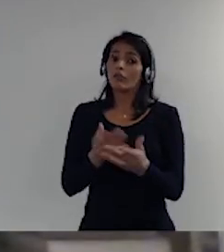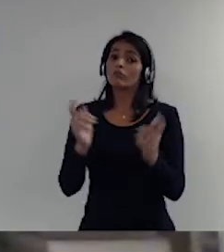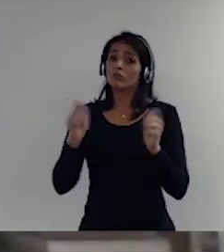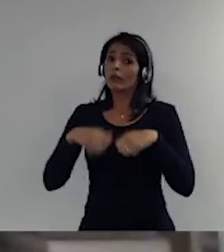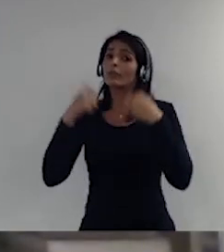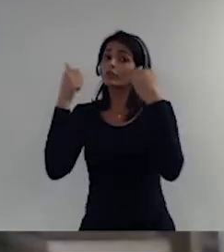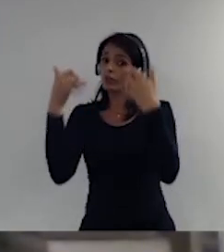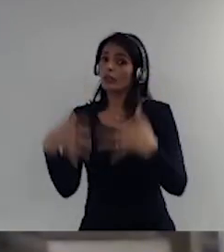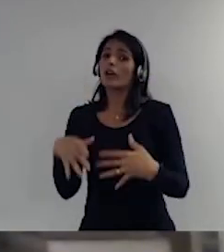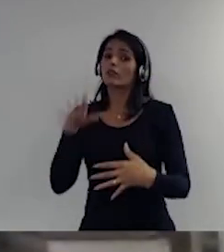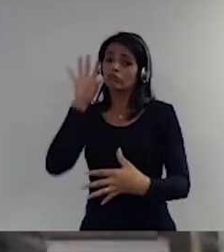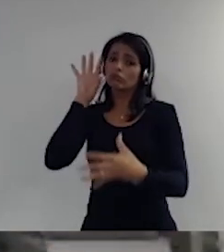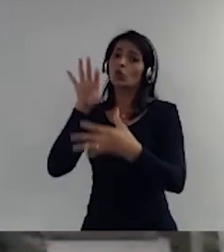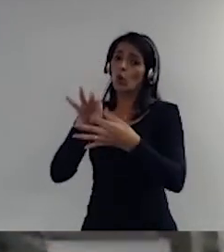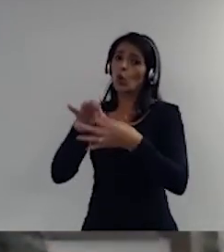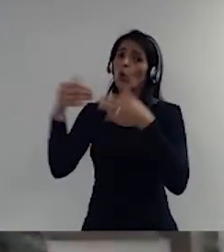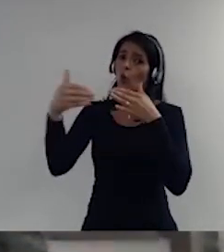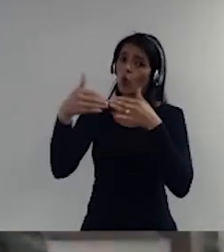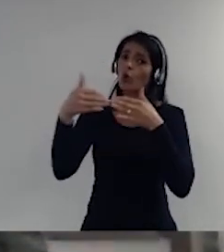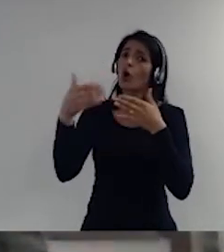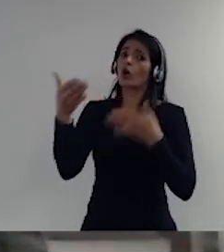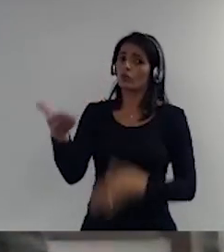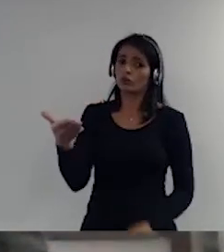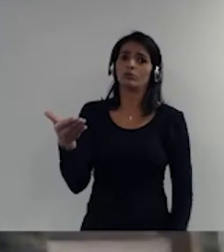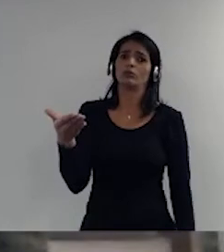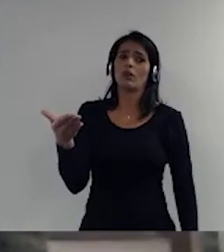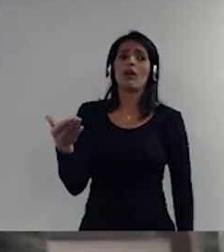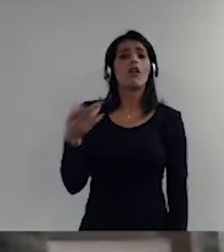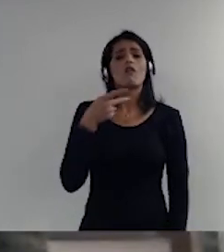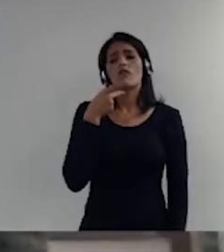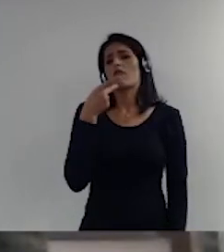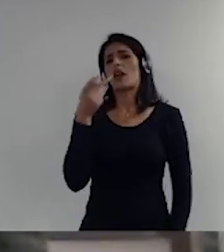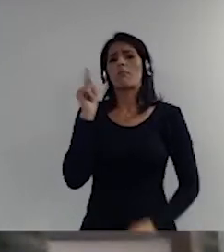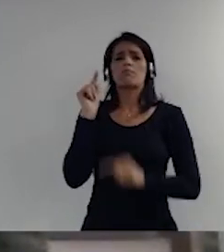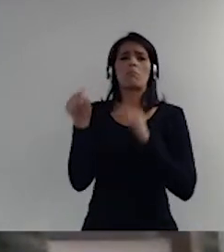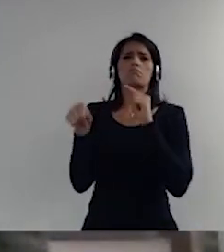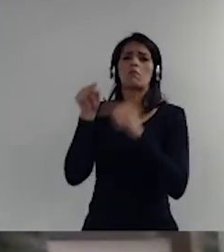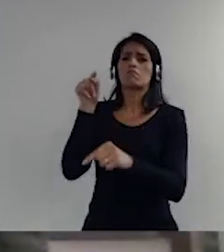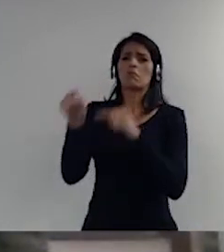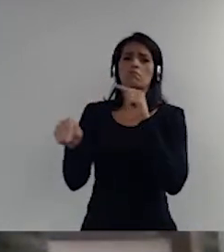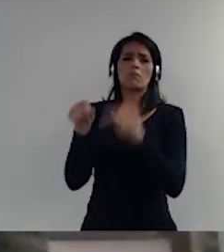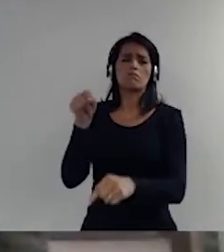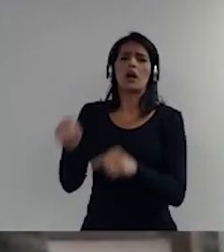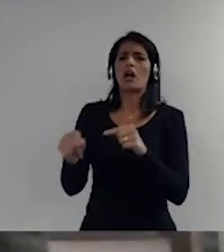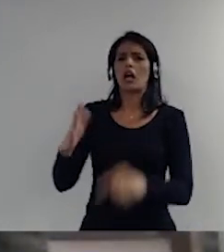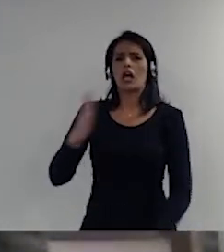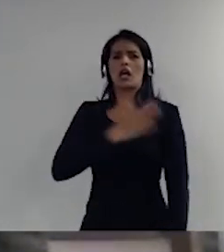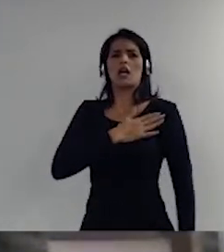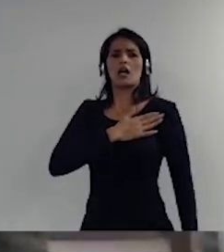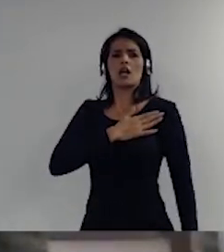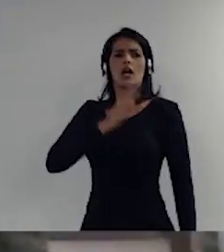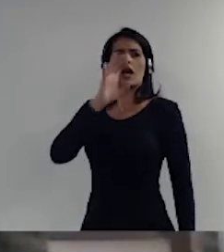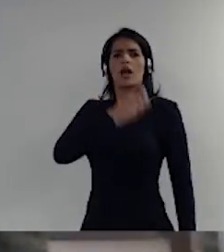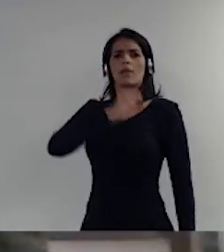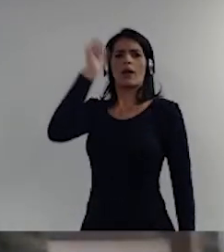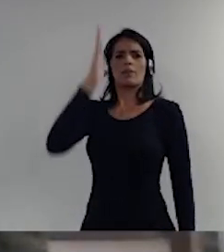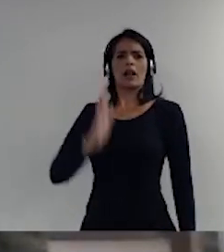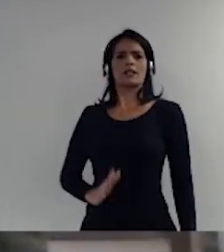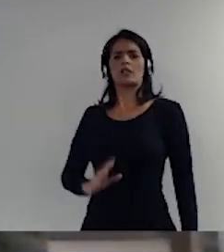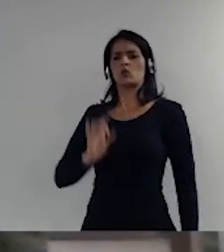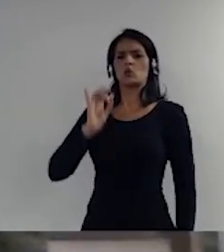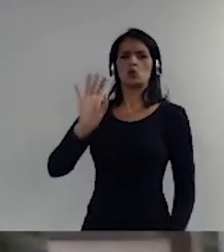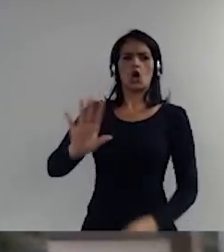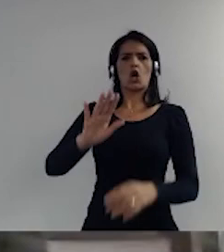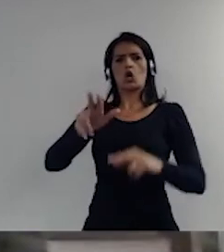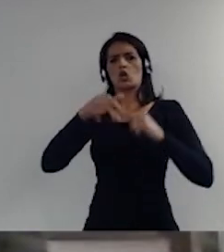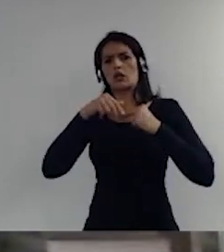Não vamos tecer também um hino ao patriotismo de ninguém. A taxa de juros